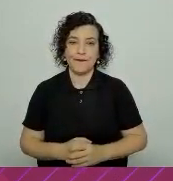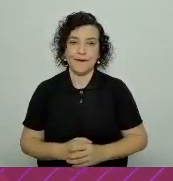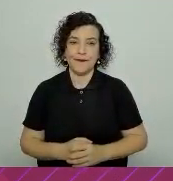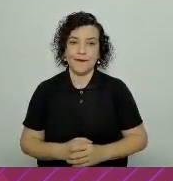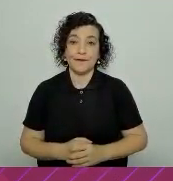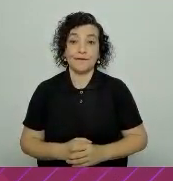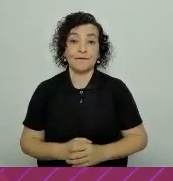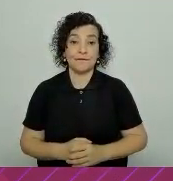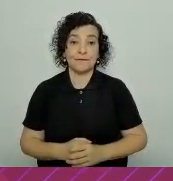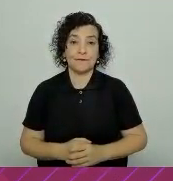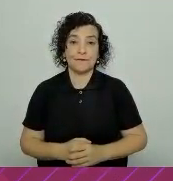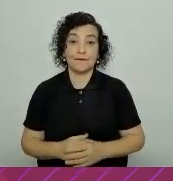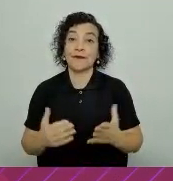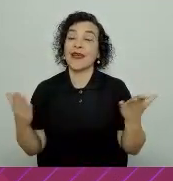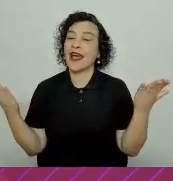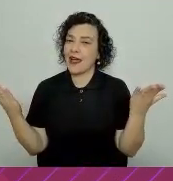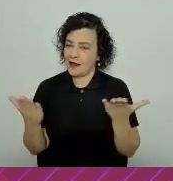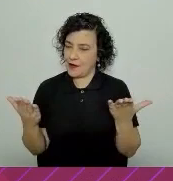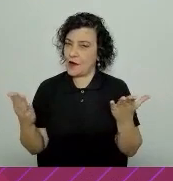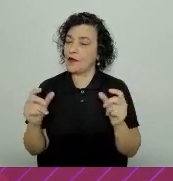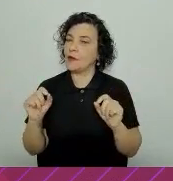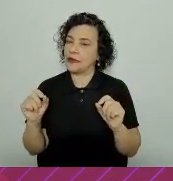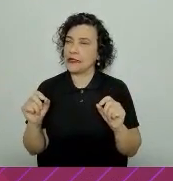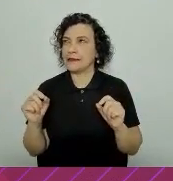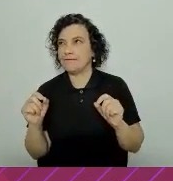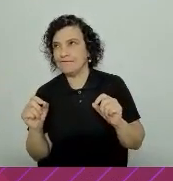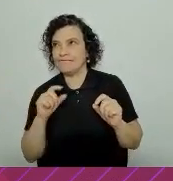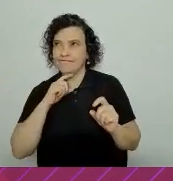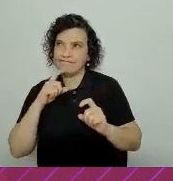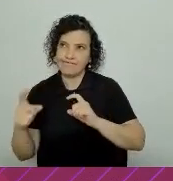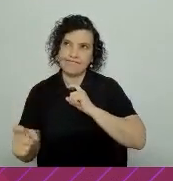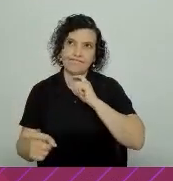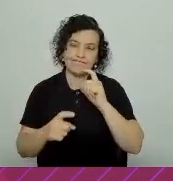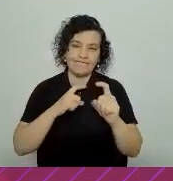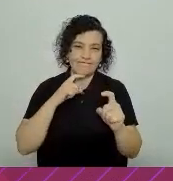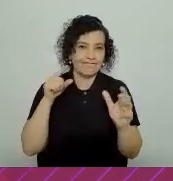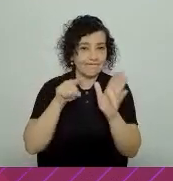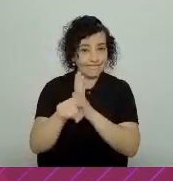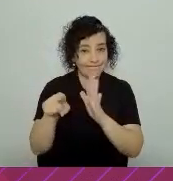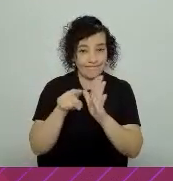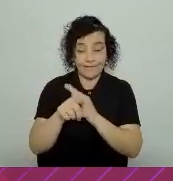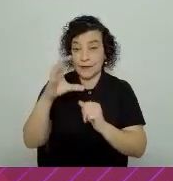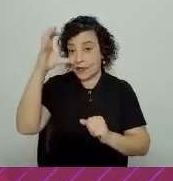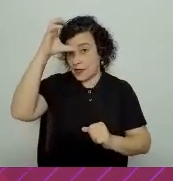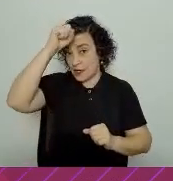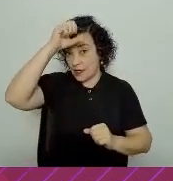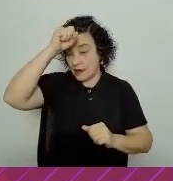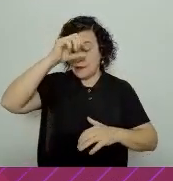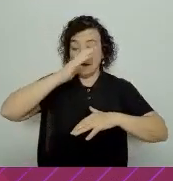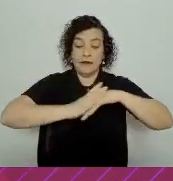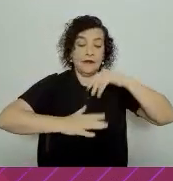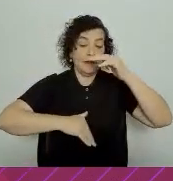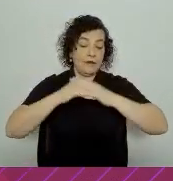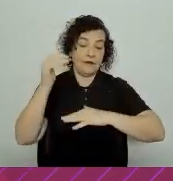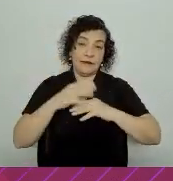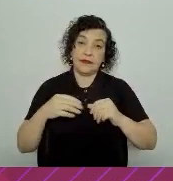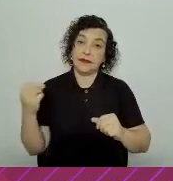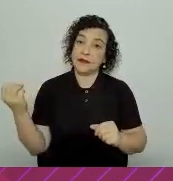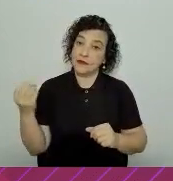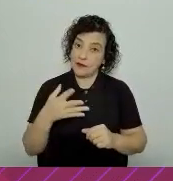e agora vem Os questionamentos tá gente nós vamos ter que aprender novas habilidades novas ferramentas